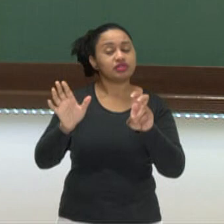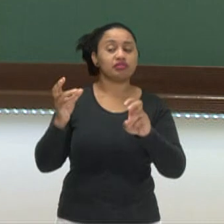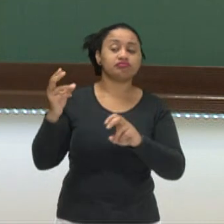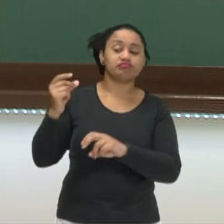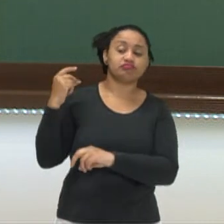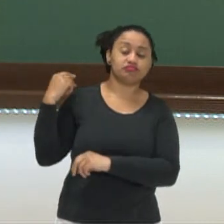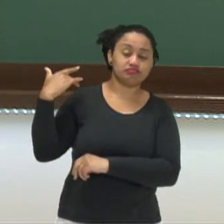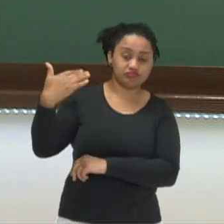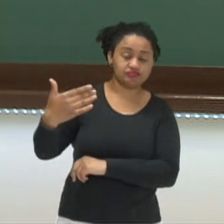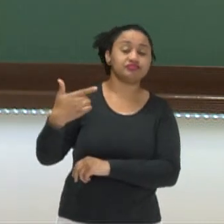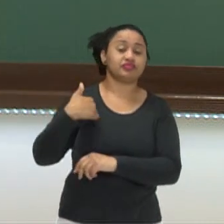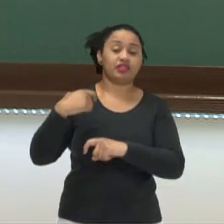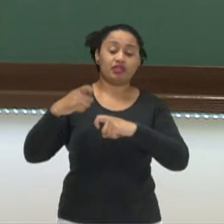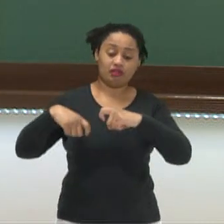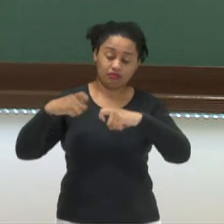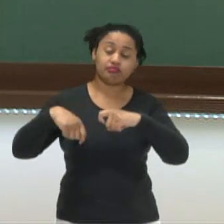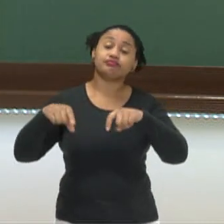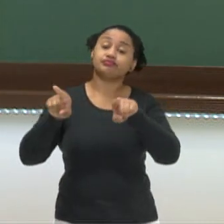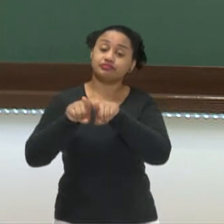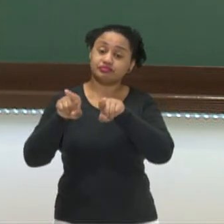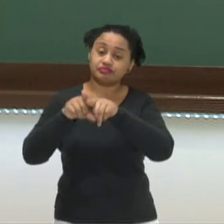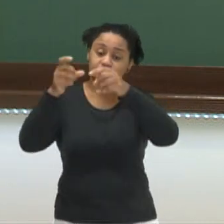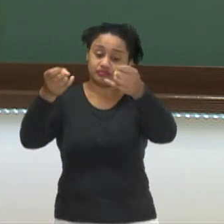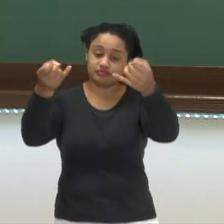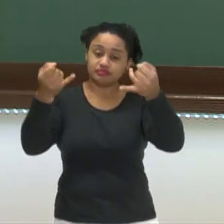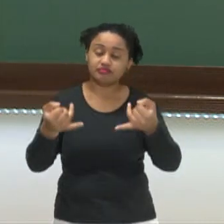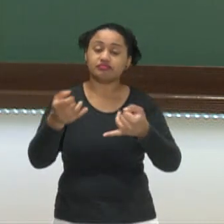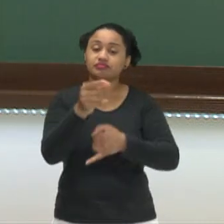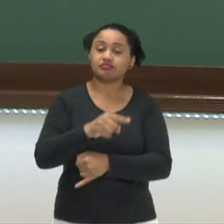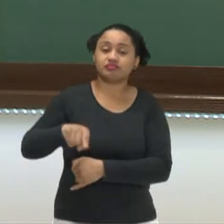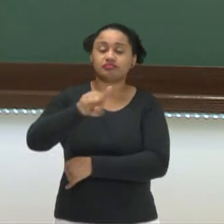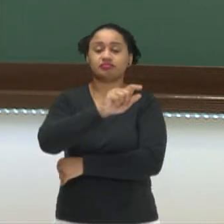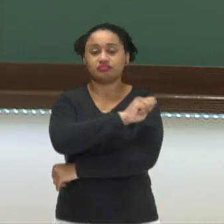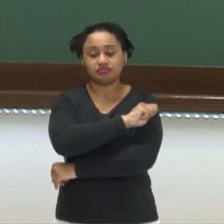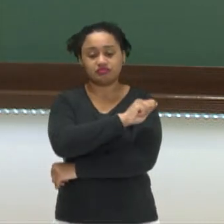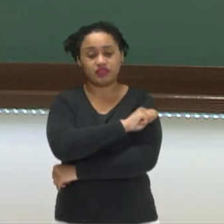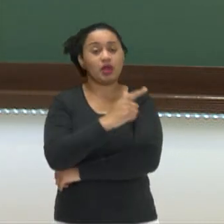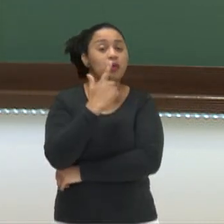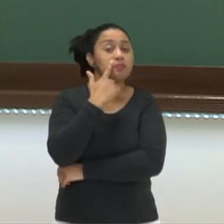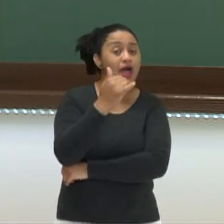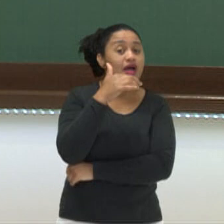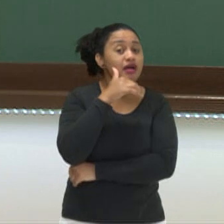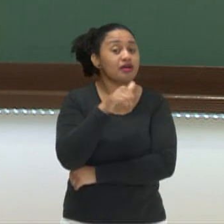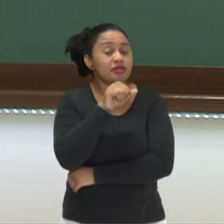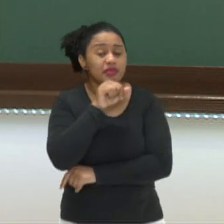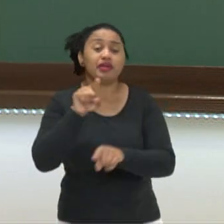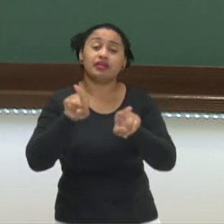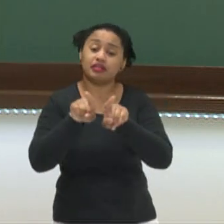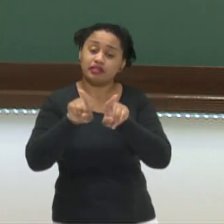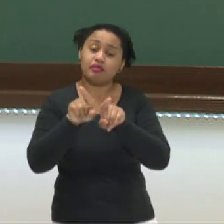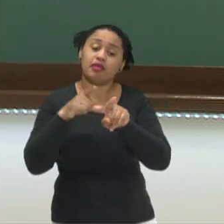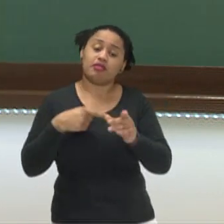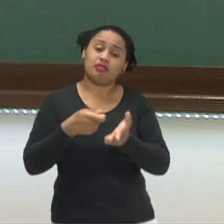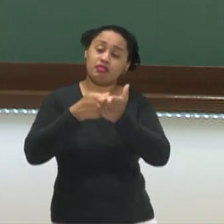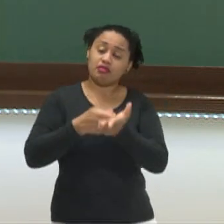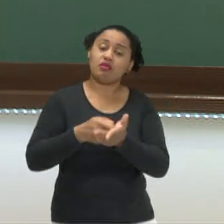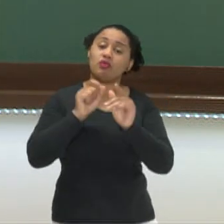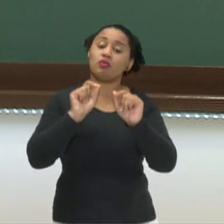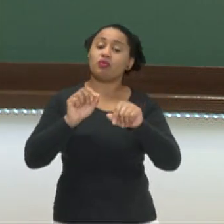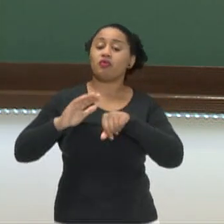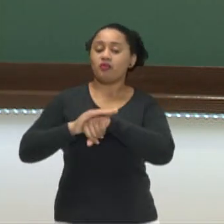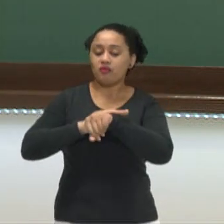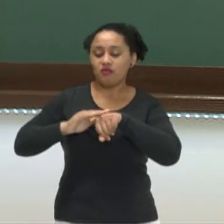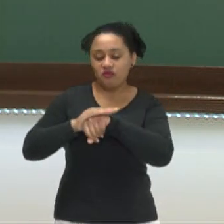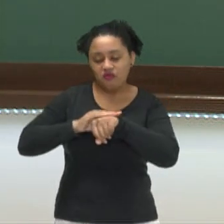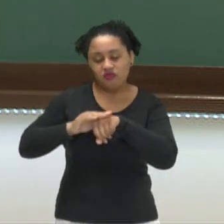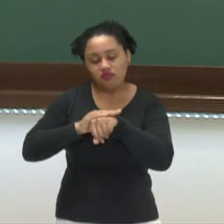tempo, sexualidade vem sendo trabalhado com vocês. Os pais também têm esse dever de ter essa conversa